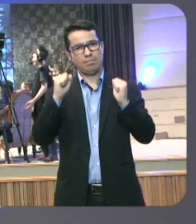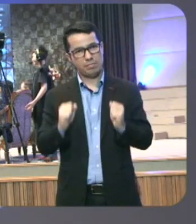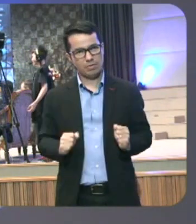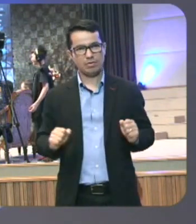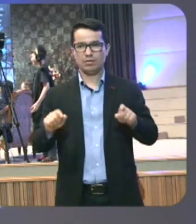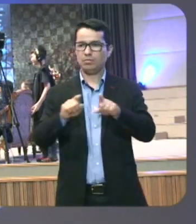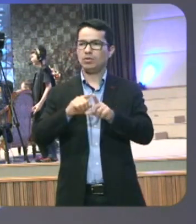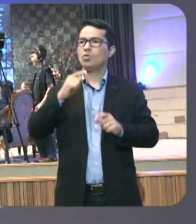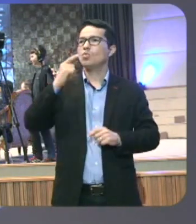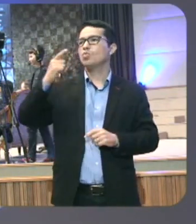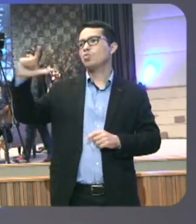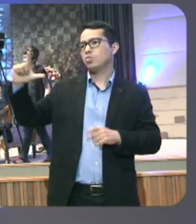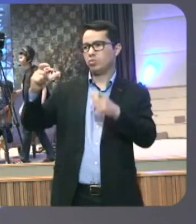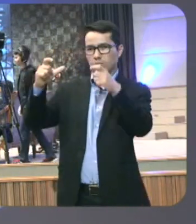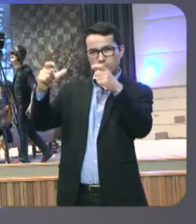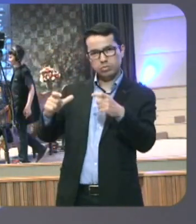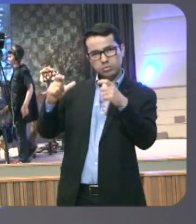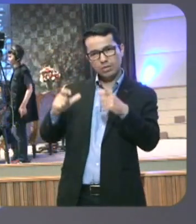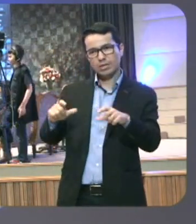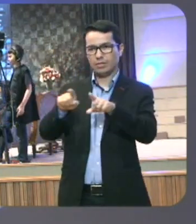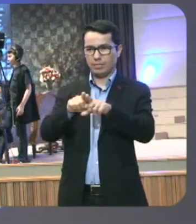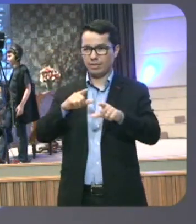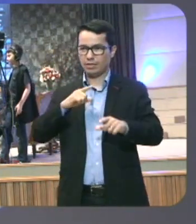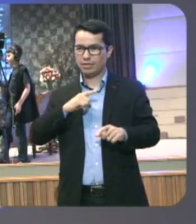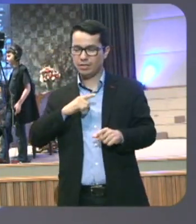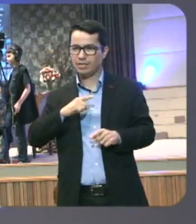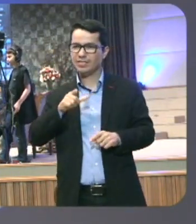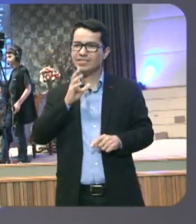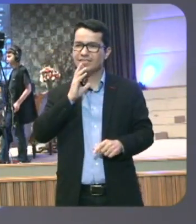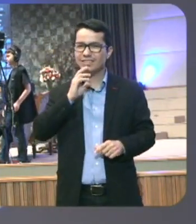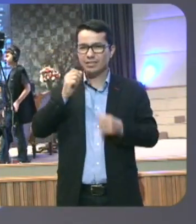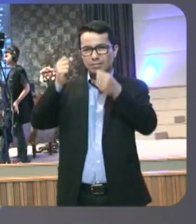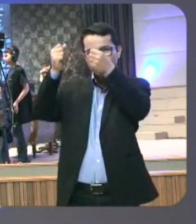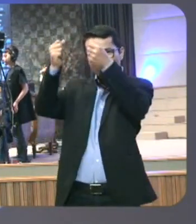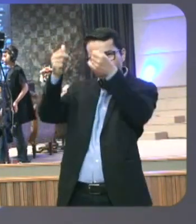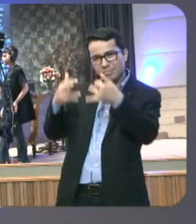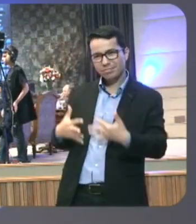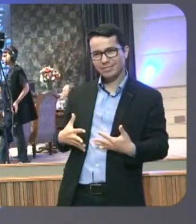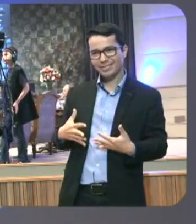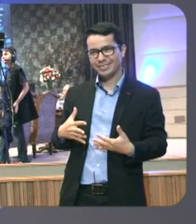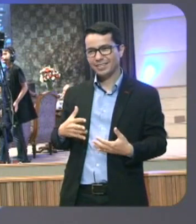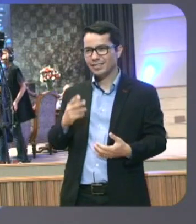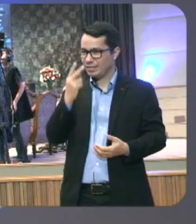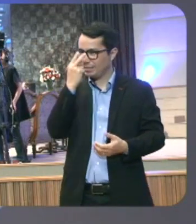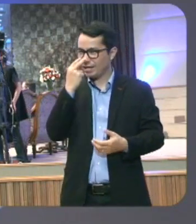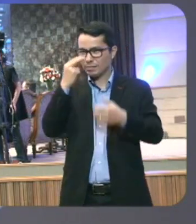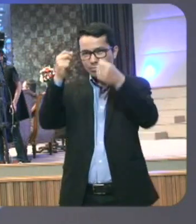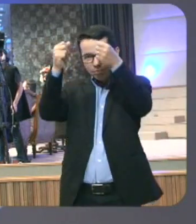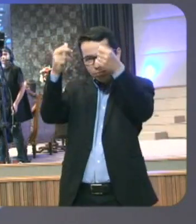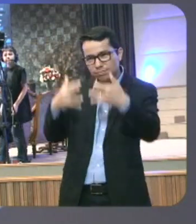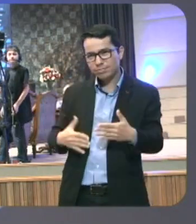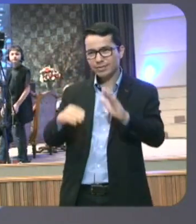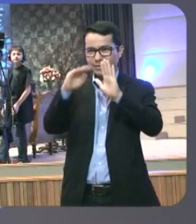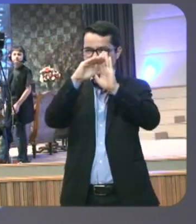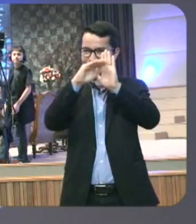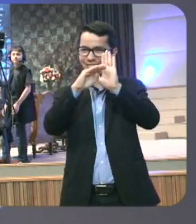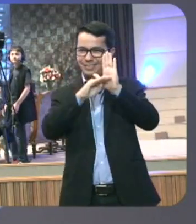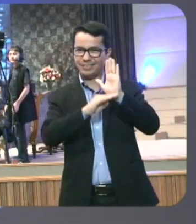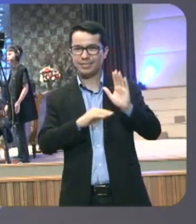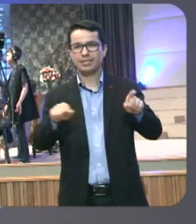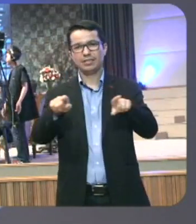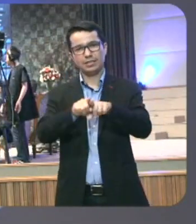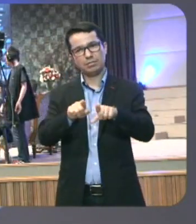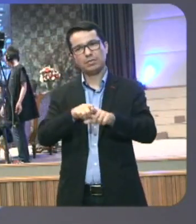canal digital a descrição também para aqueles que estiverem assistindo o culto através da televisão. Então,